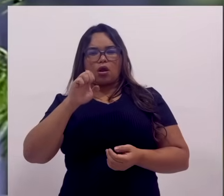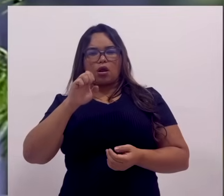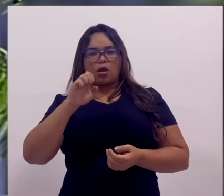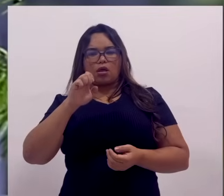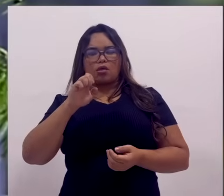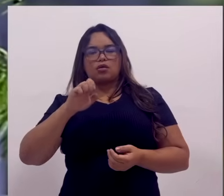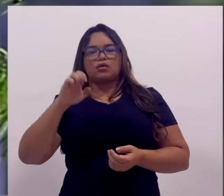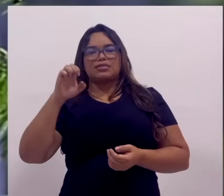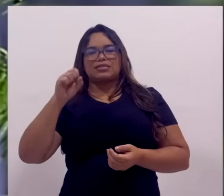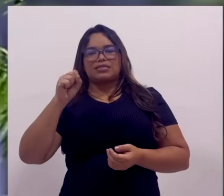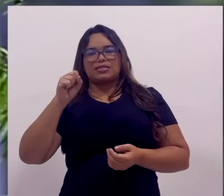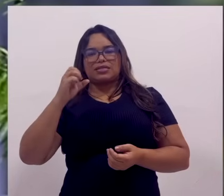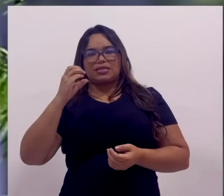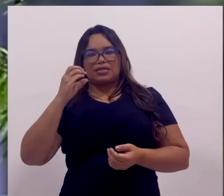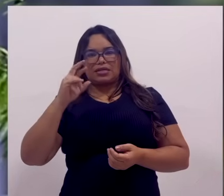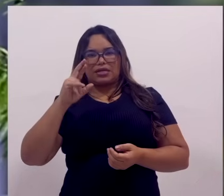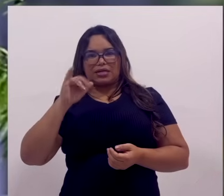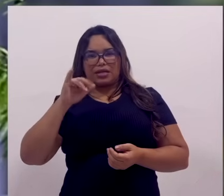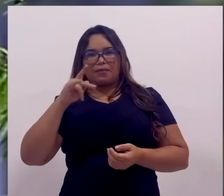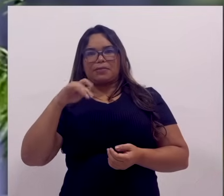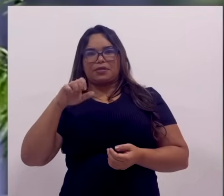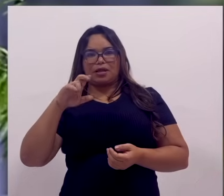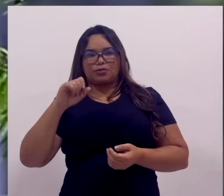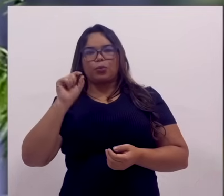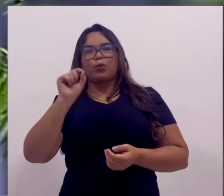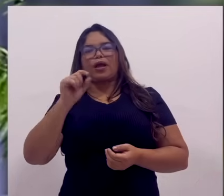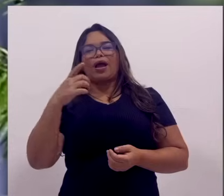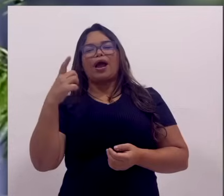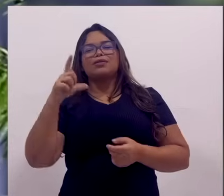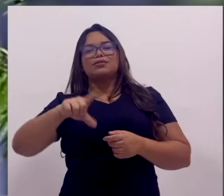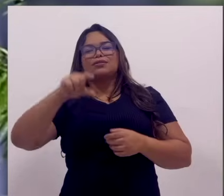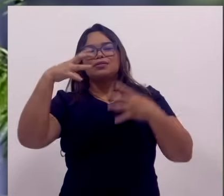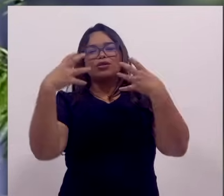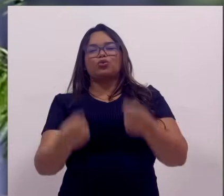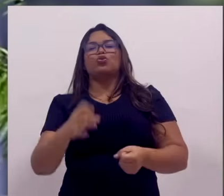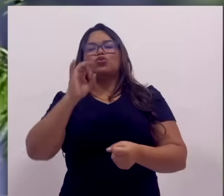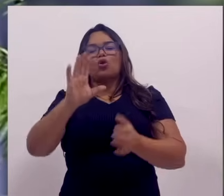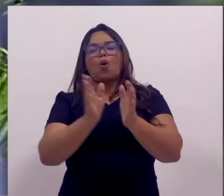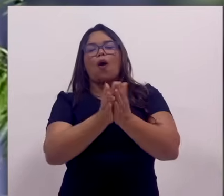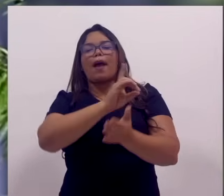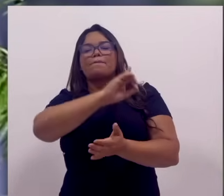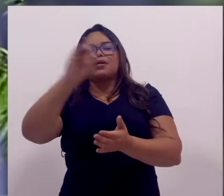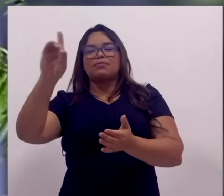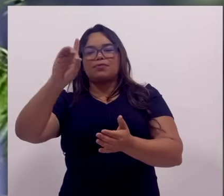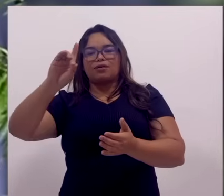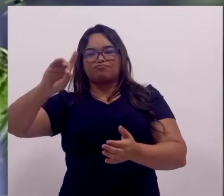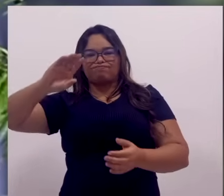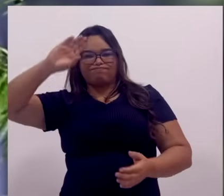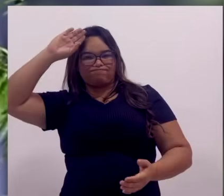A Bíblia e somente a Bíblia como padrão. Roma disse não.